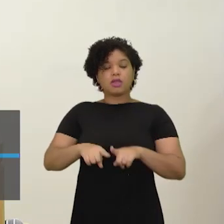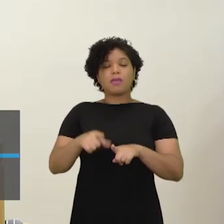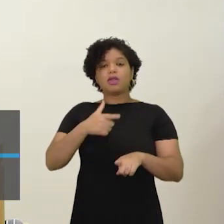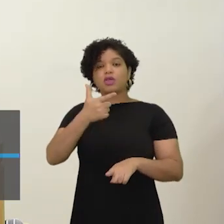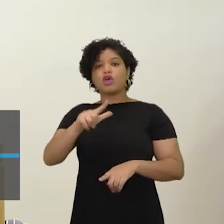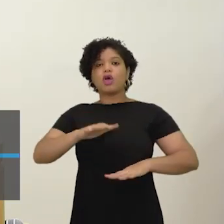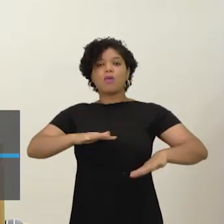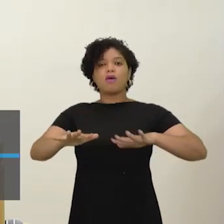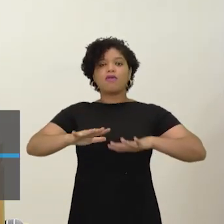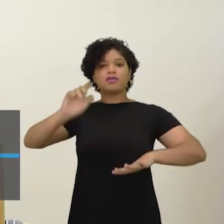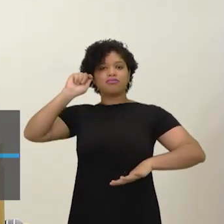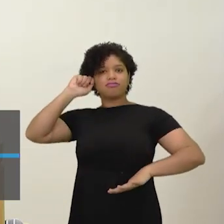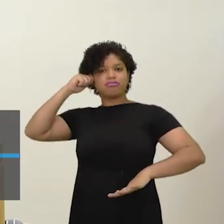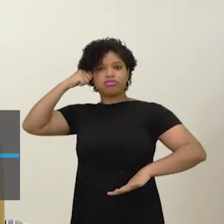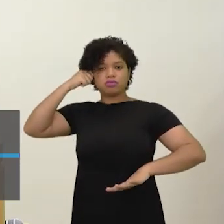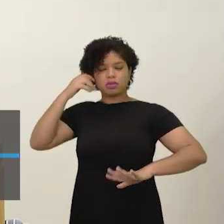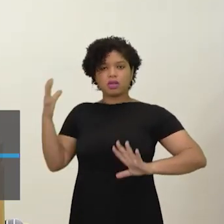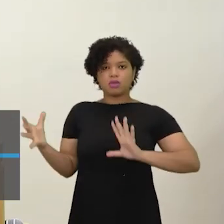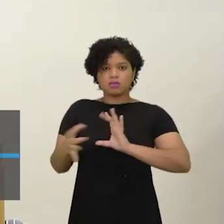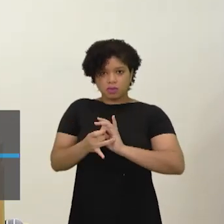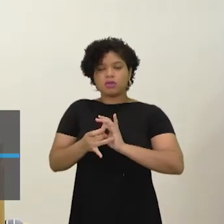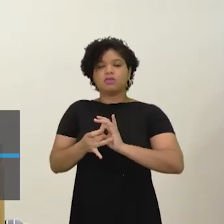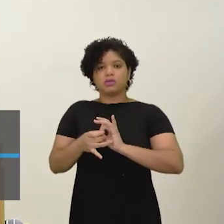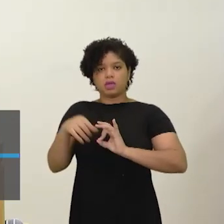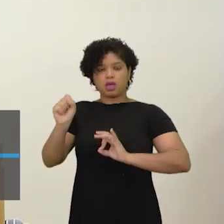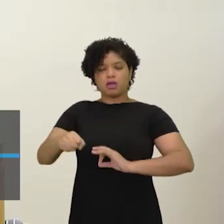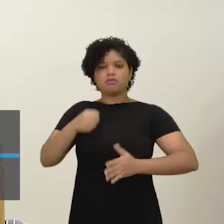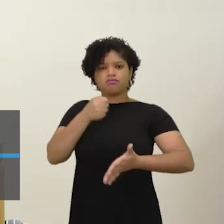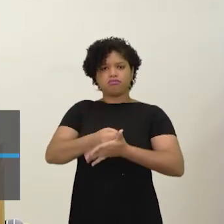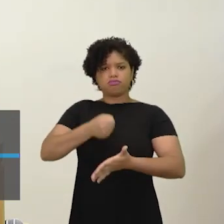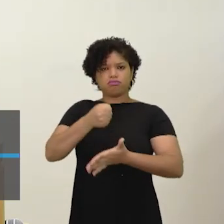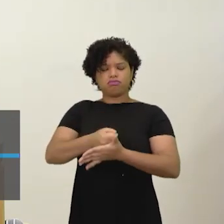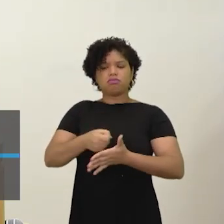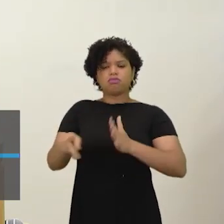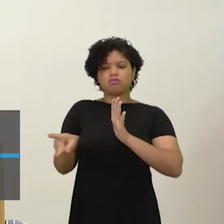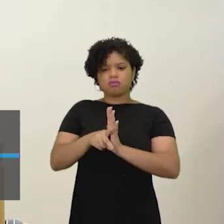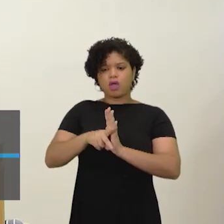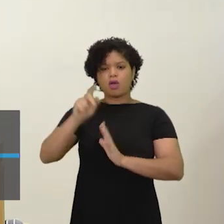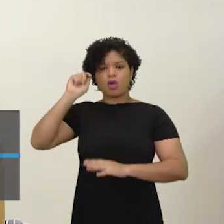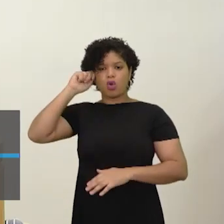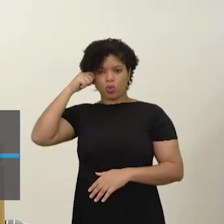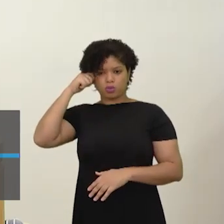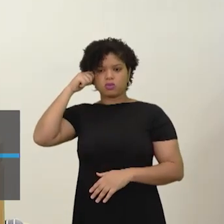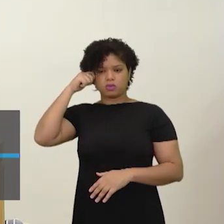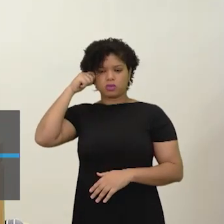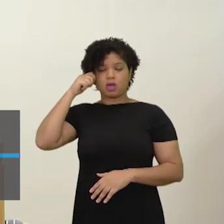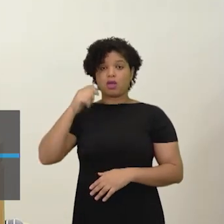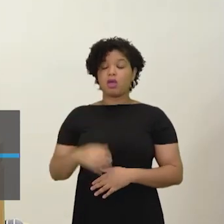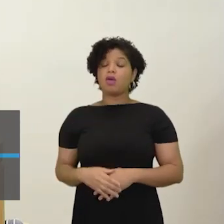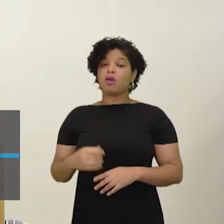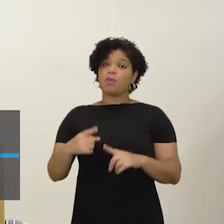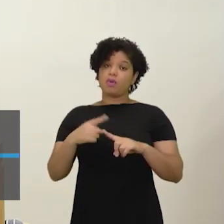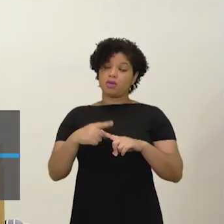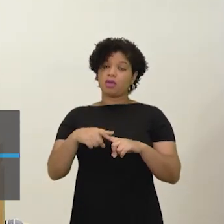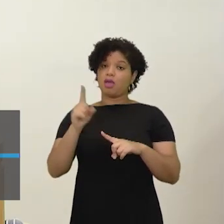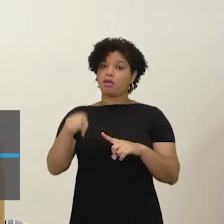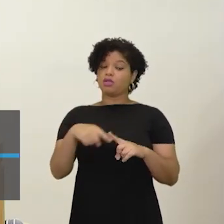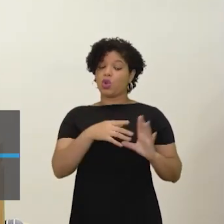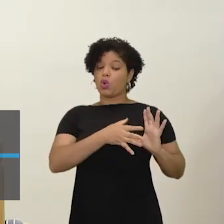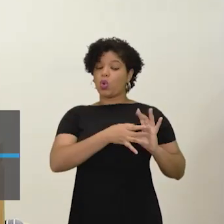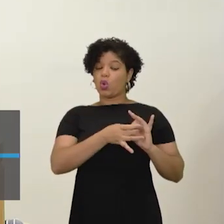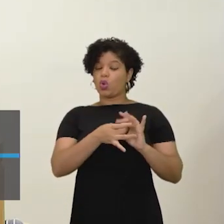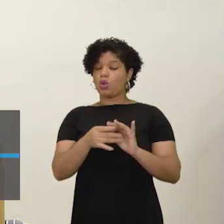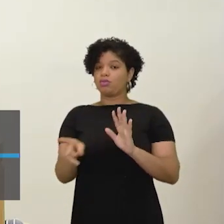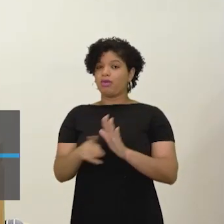movimento negro unificado, que também estava lutando pela pauta do movimento negro. Afinal de contas, neste momento, né, nesse contexto